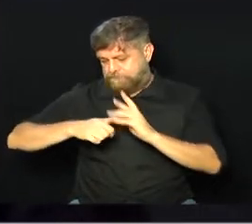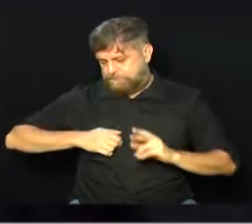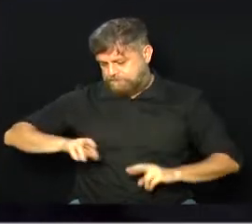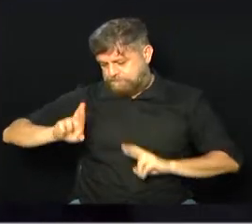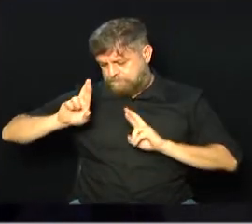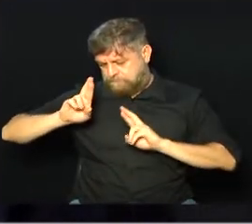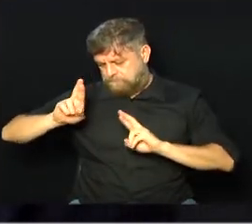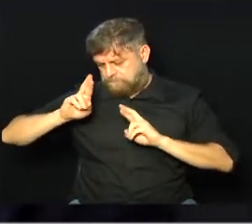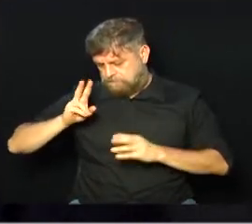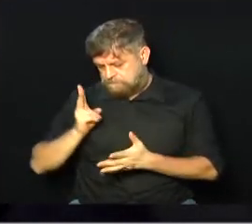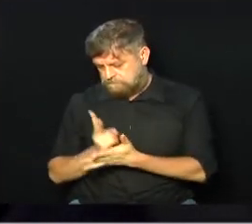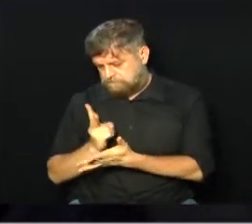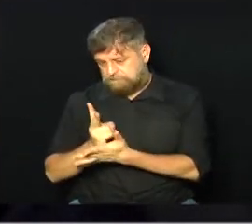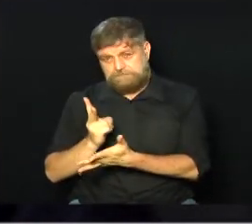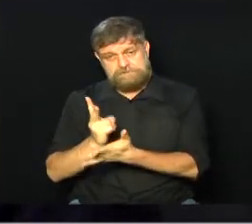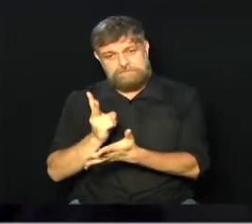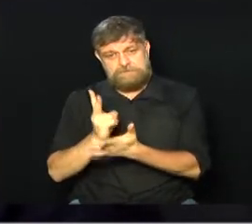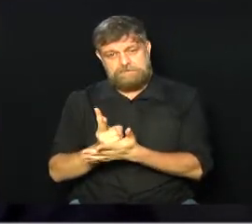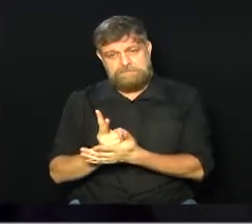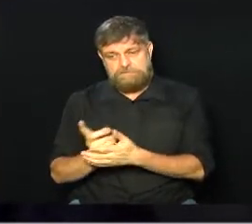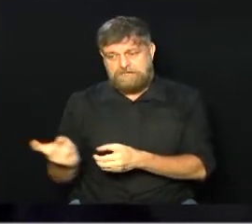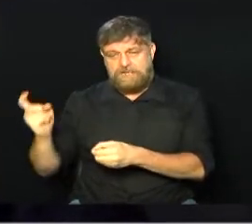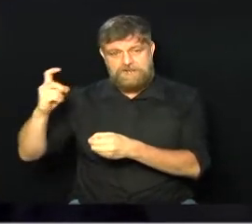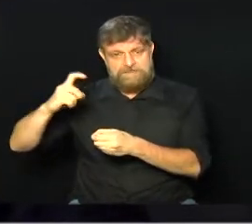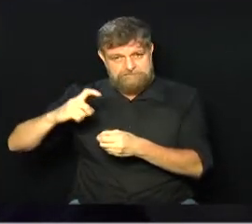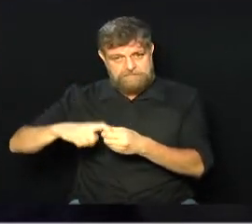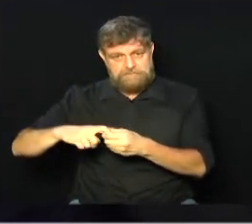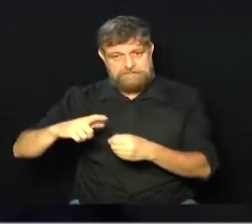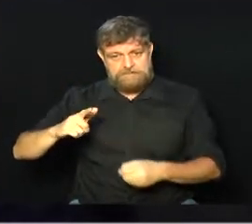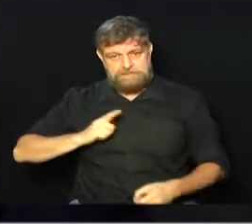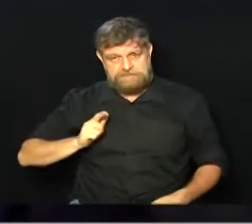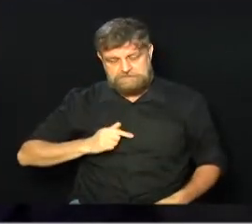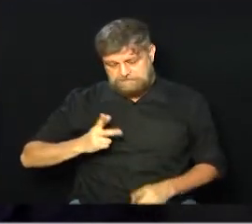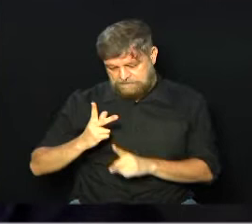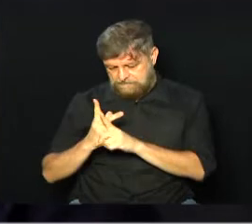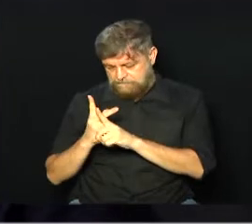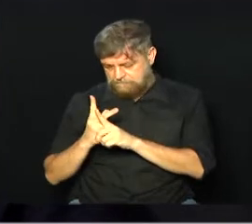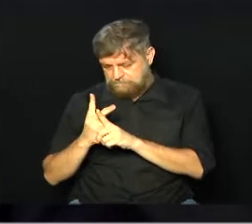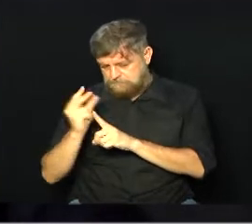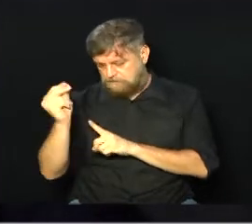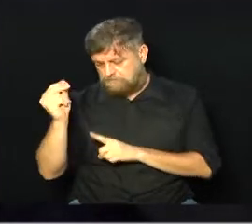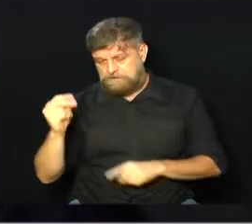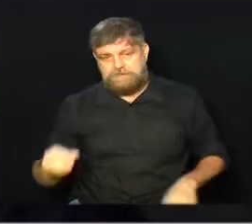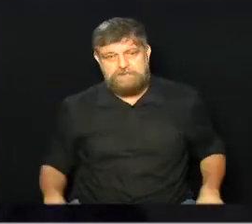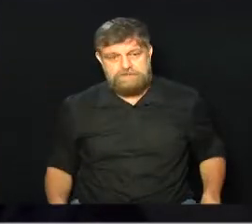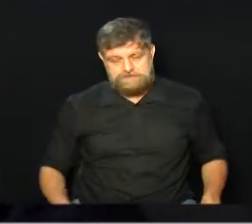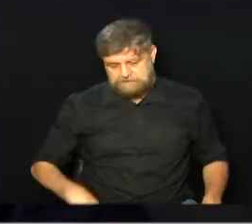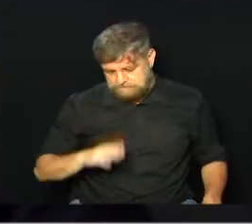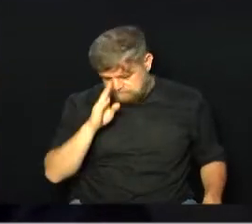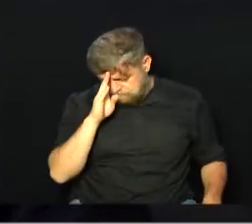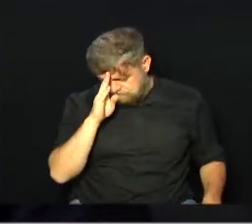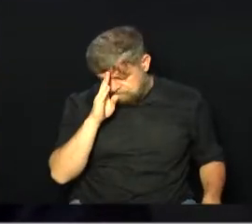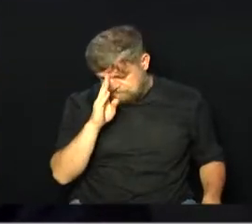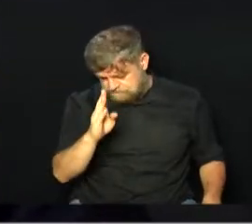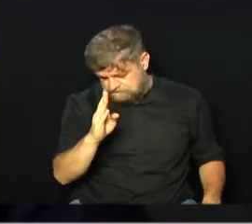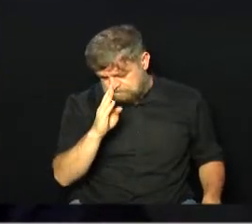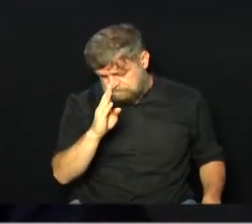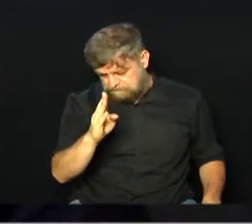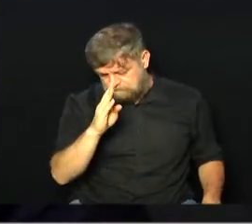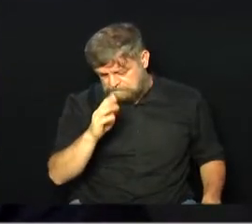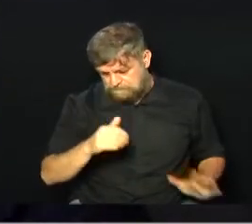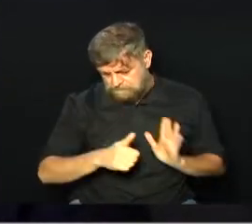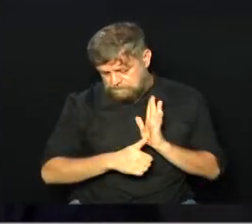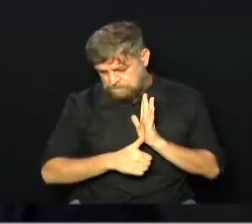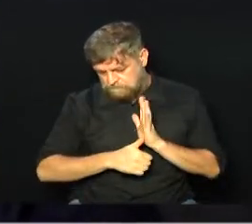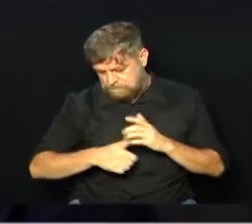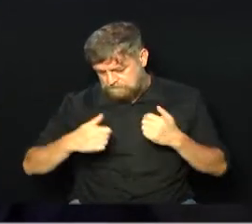a todo momento para voltar a trilhar os caminhos de vitória, de organização, né, que é o principal que os clubes